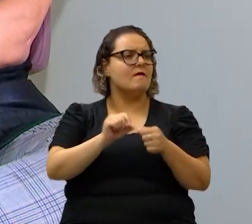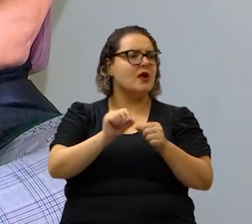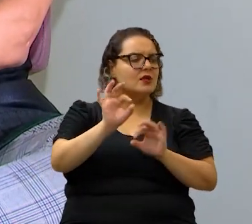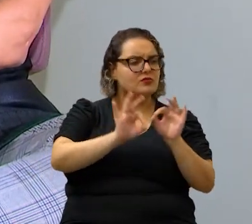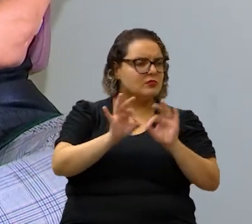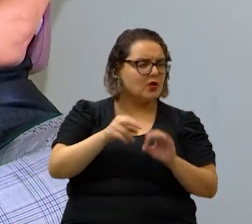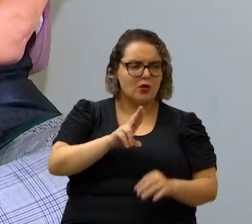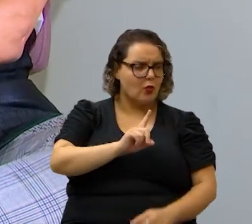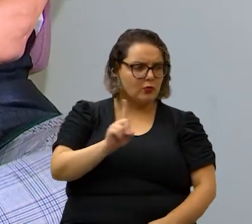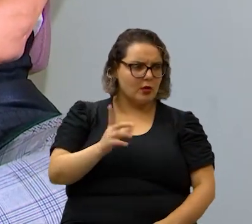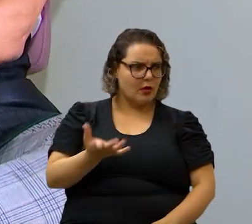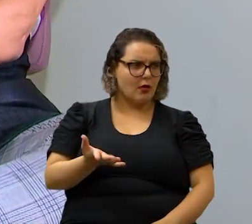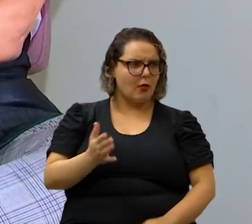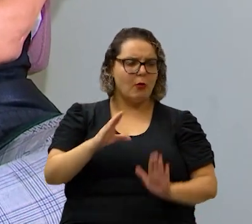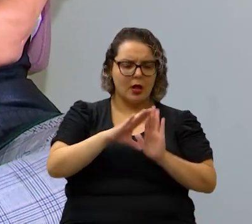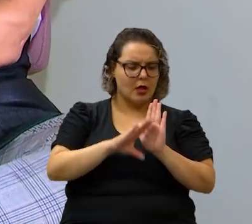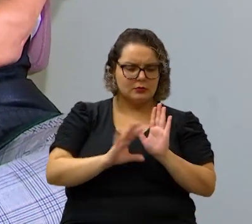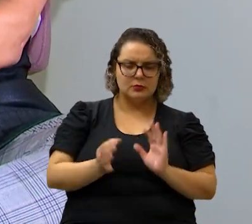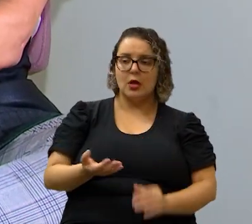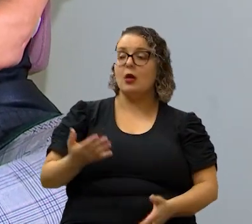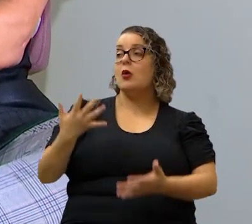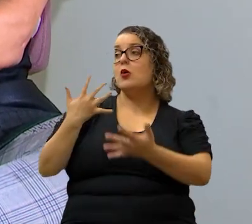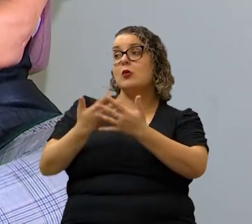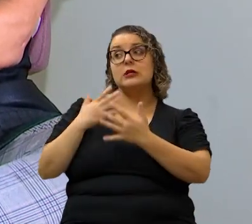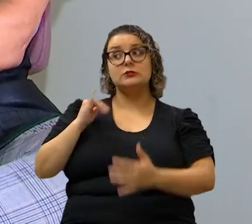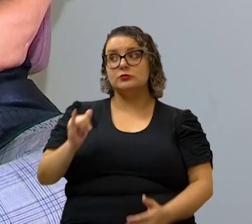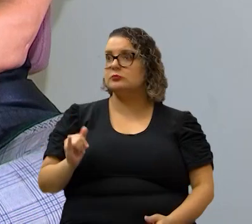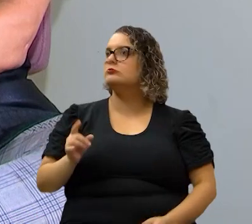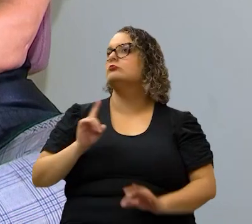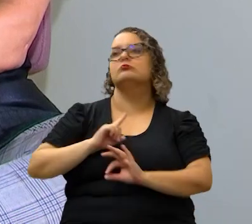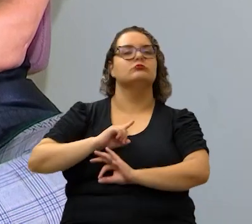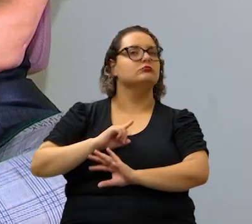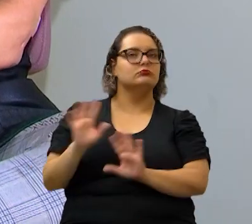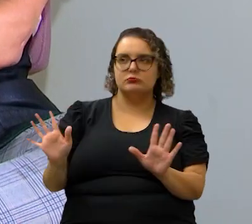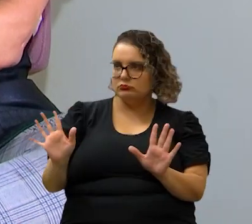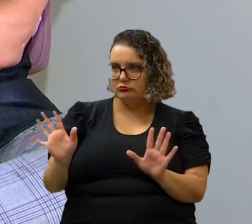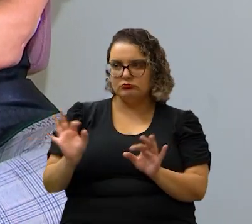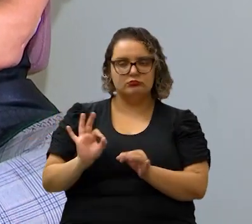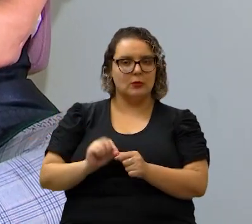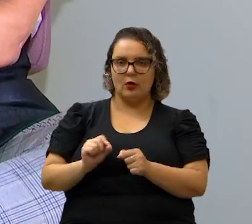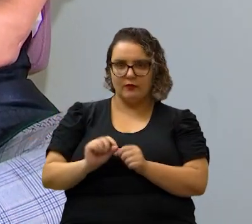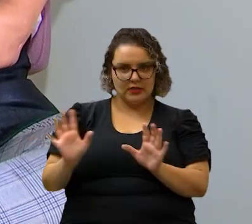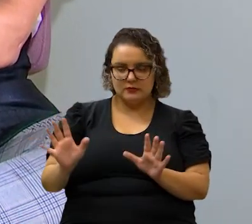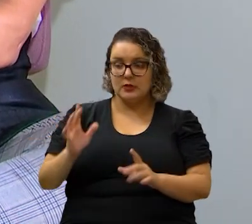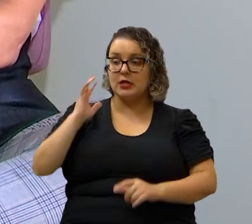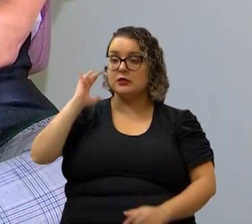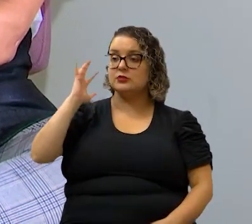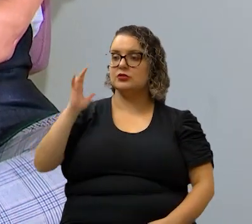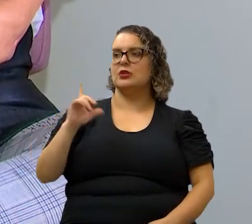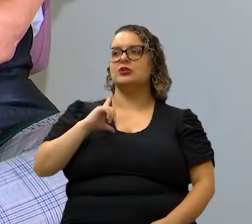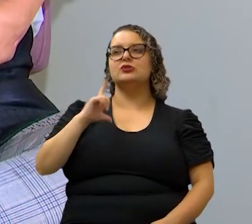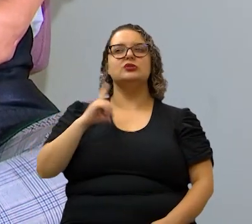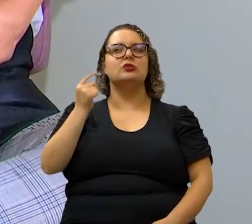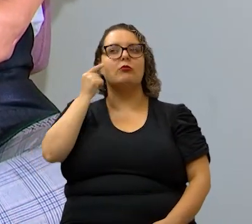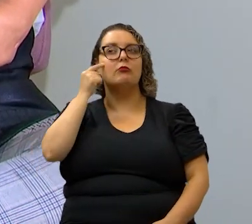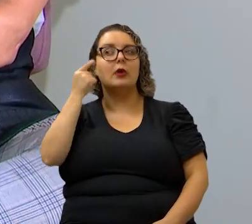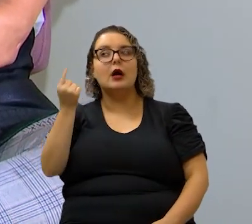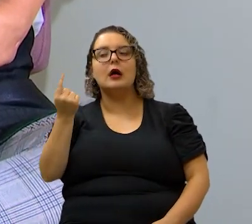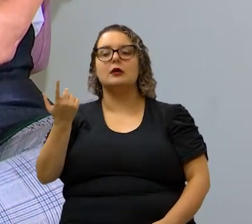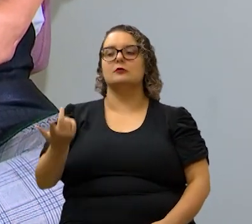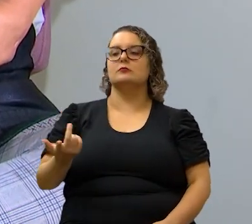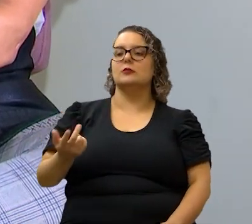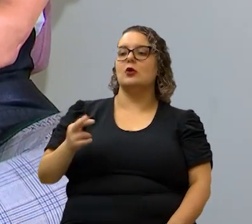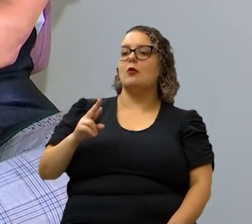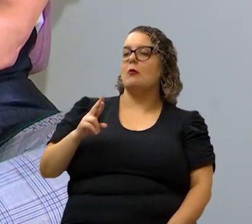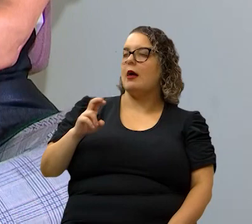um planejamento ou não? Confesso para ti que não fiz, mas como eu sempre sonhei, existia uma ideia de